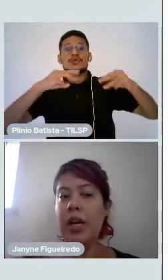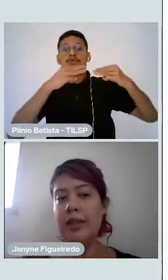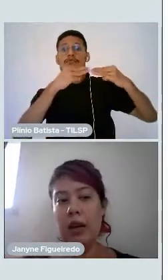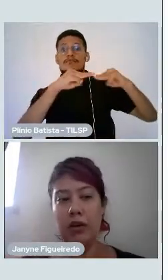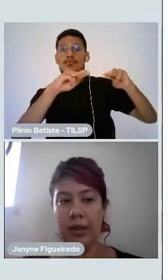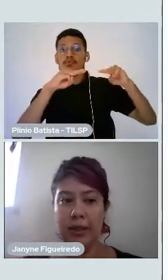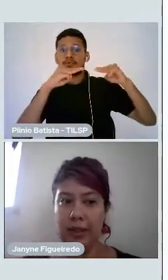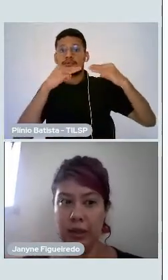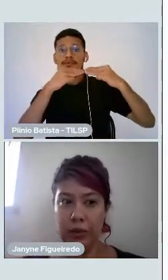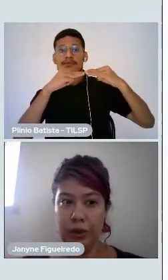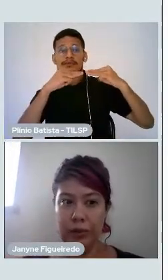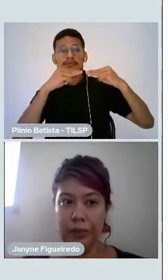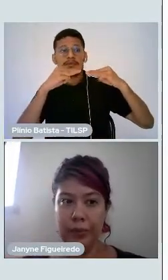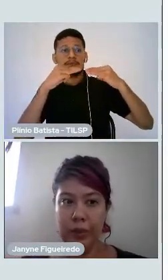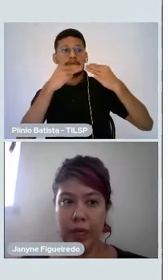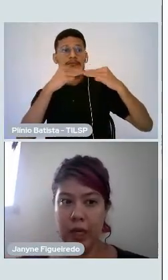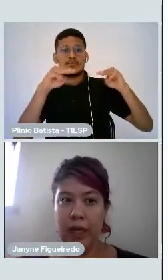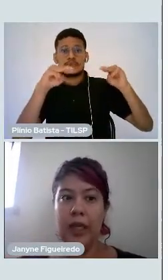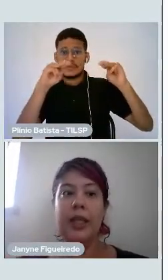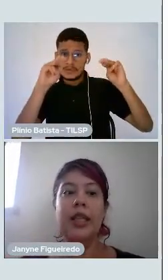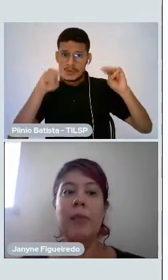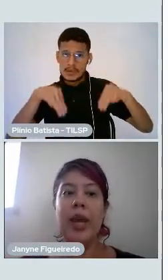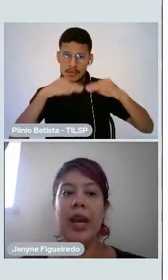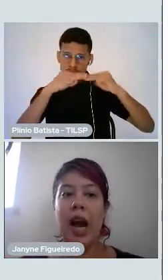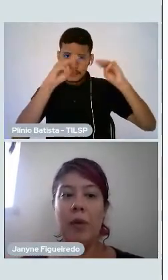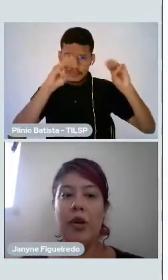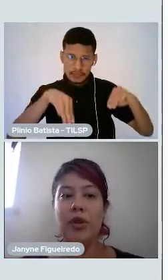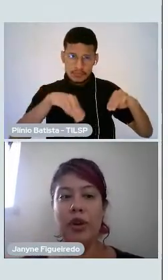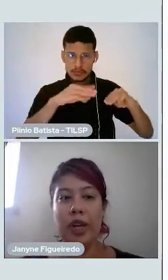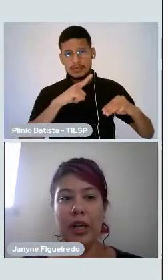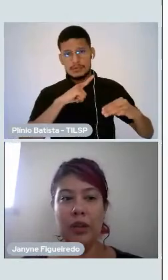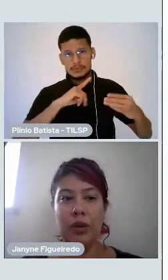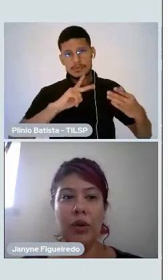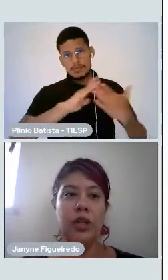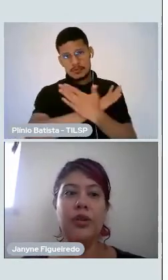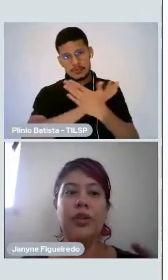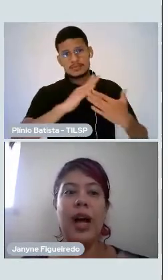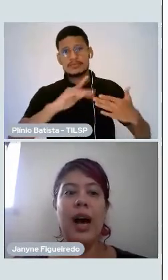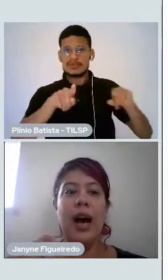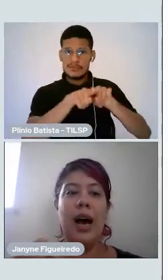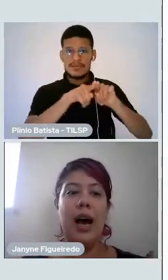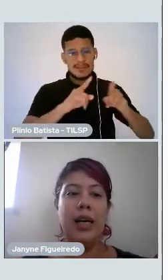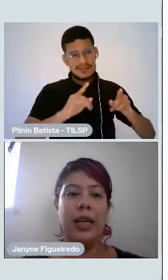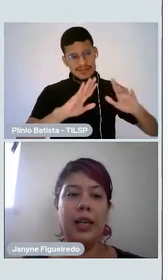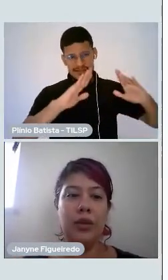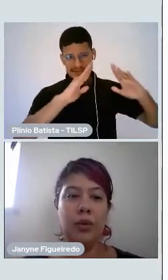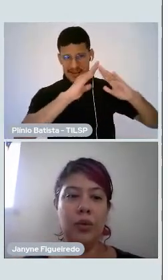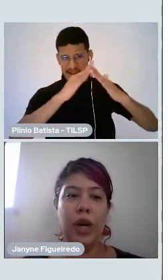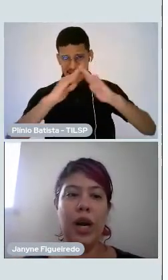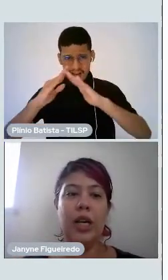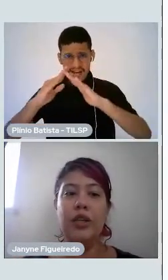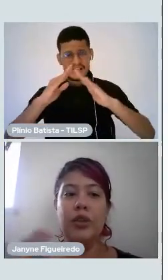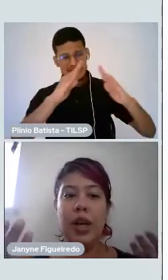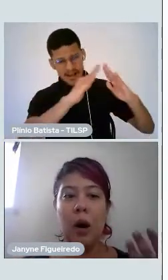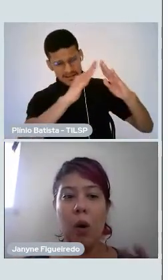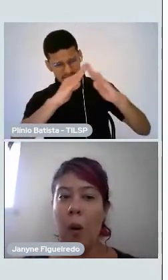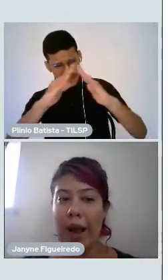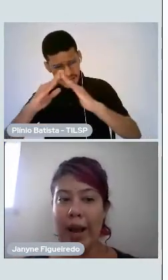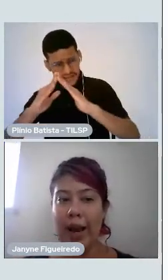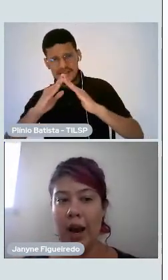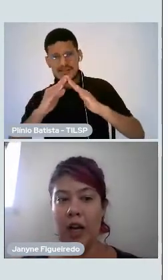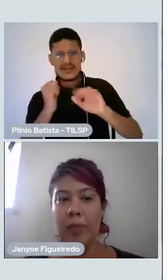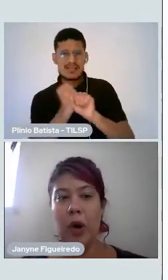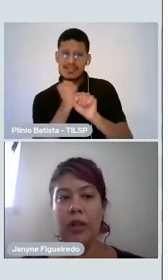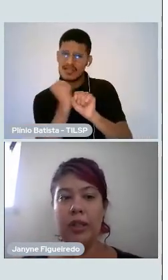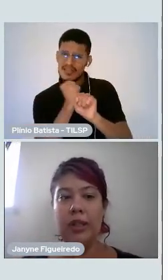e vários casarões antigos. Também cabe ao historiador estudar a arquitetura e estudar